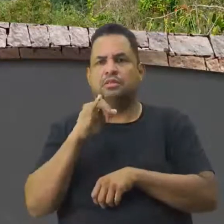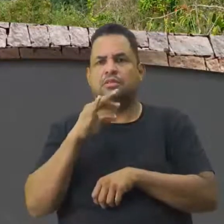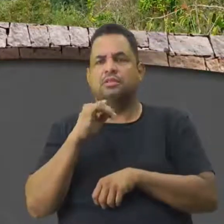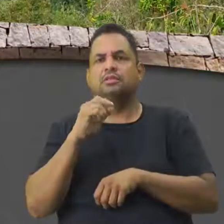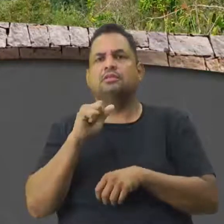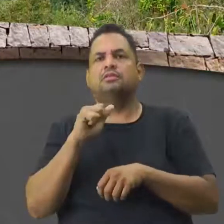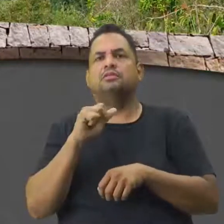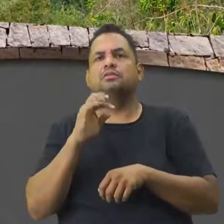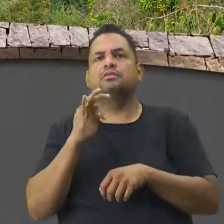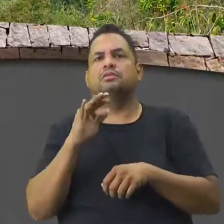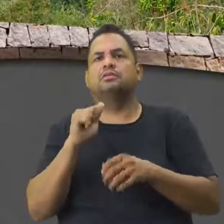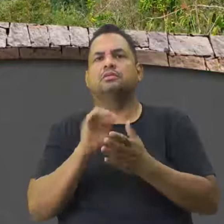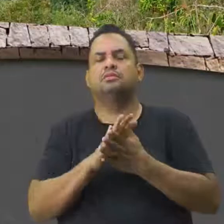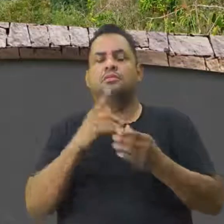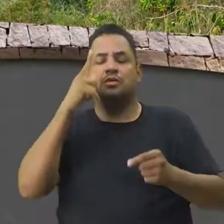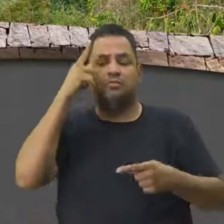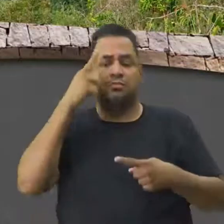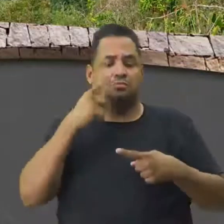Portanto,